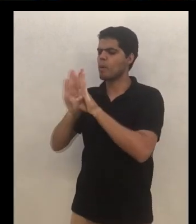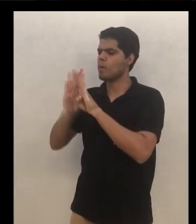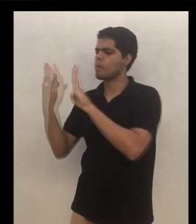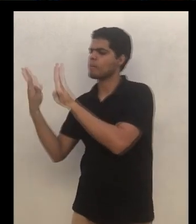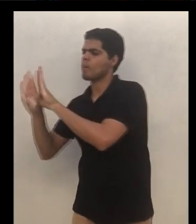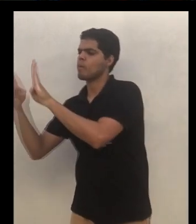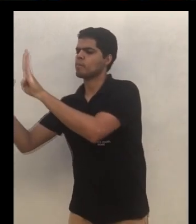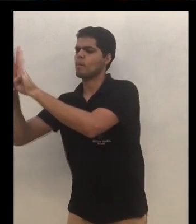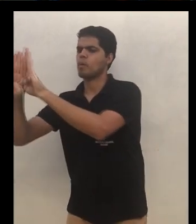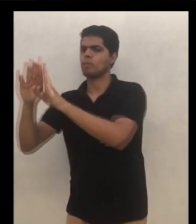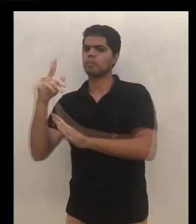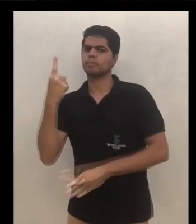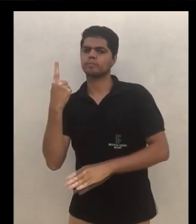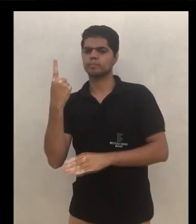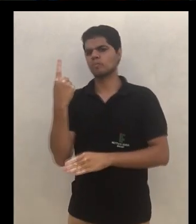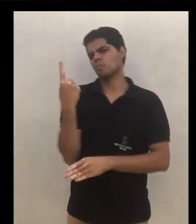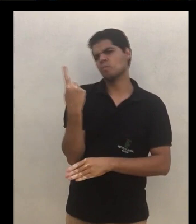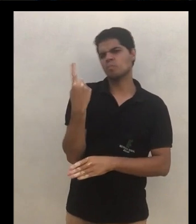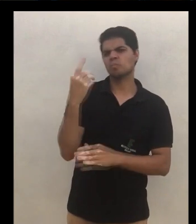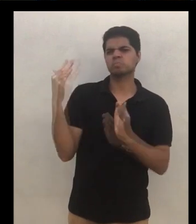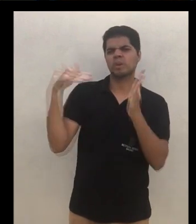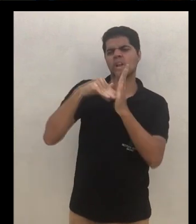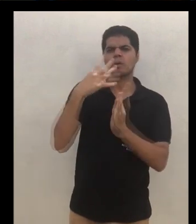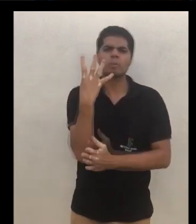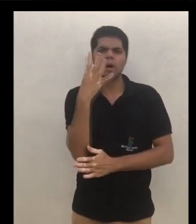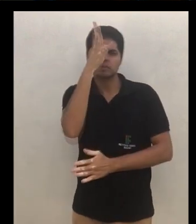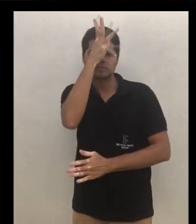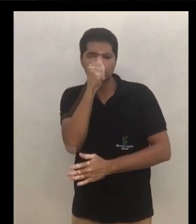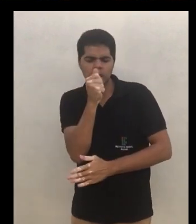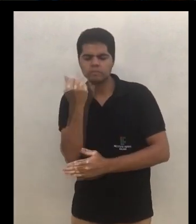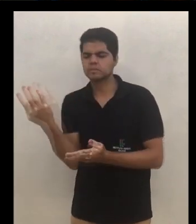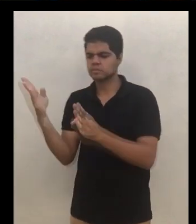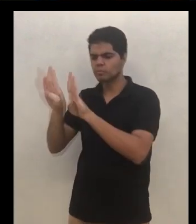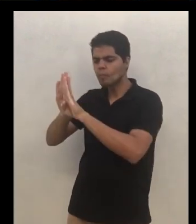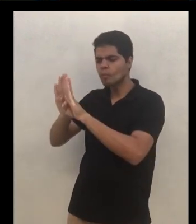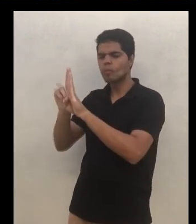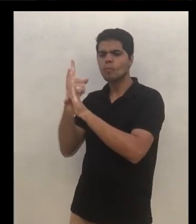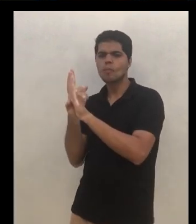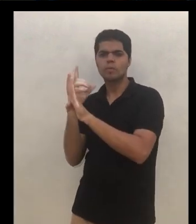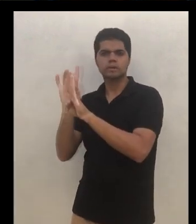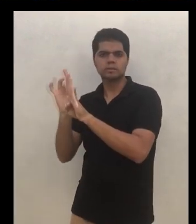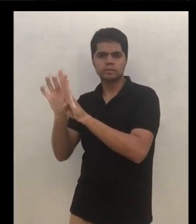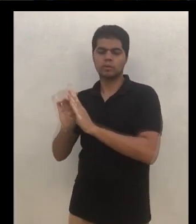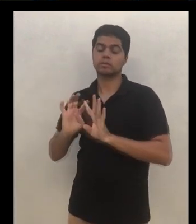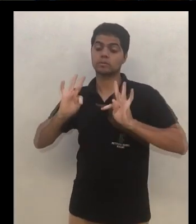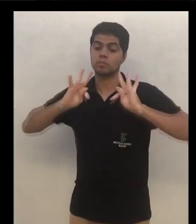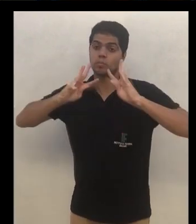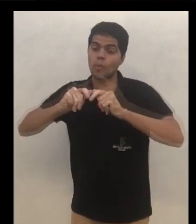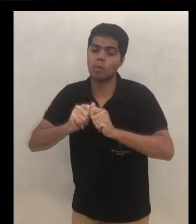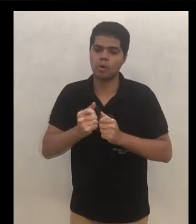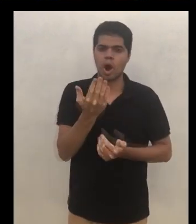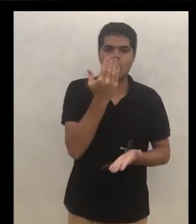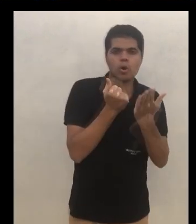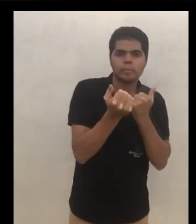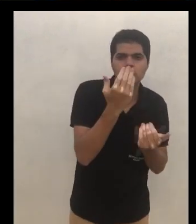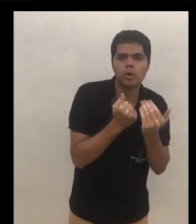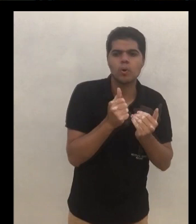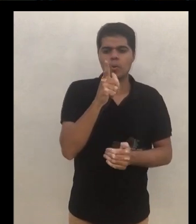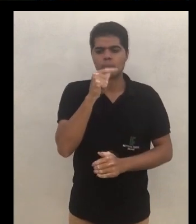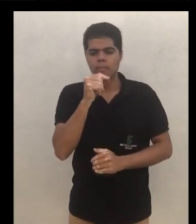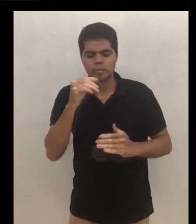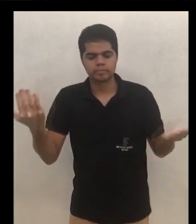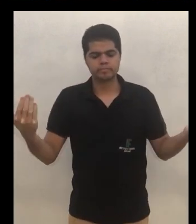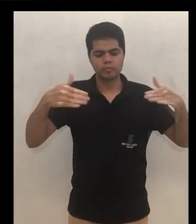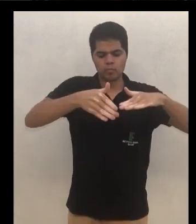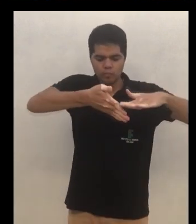os comedouros, os bebedouros que estão do outro lado, todos devem ficar dentro do galpão, certo? Observe como que elas são